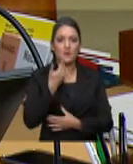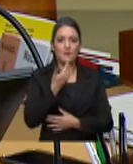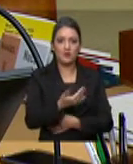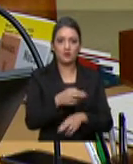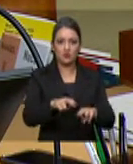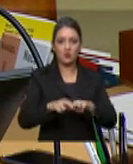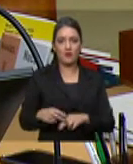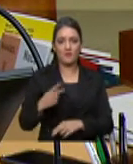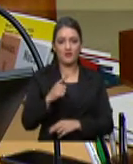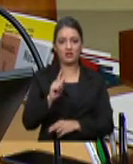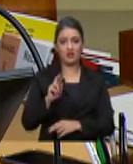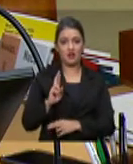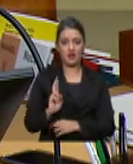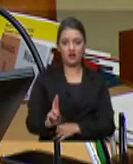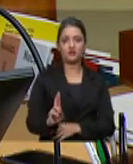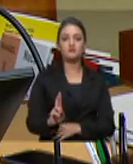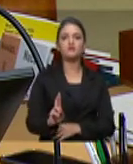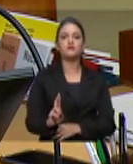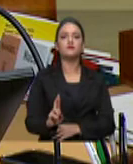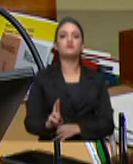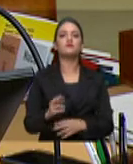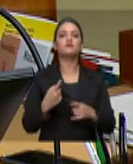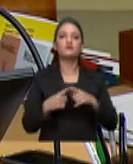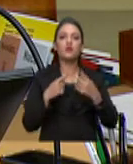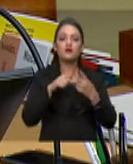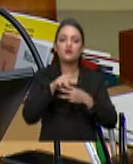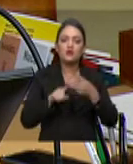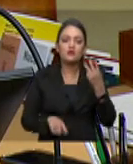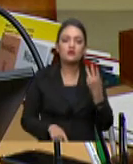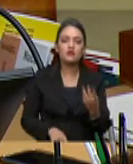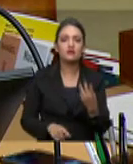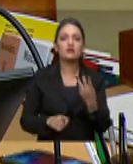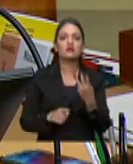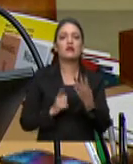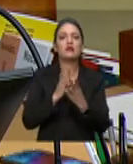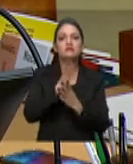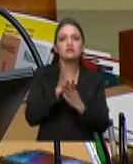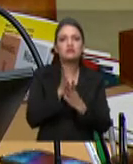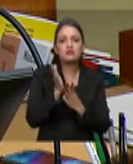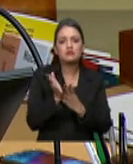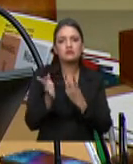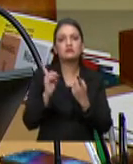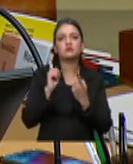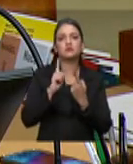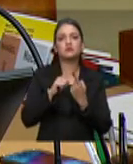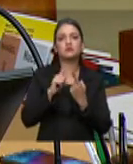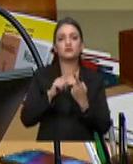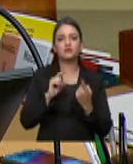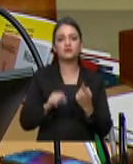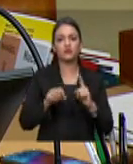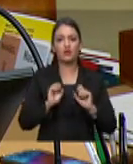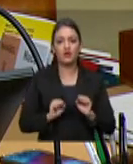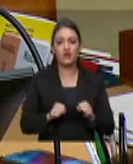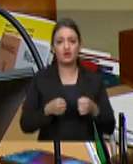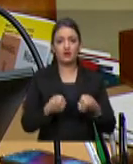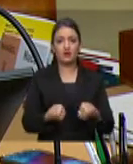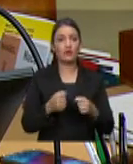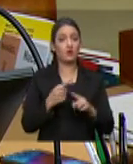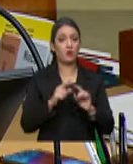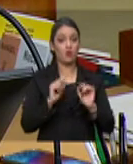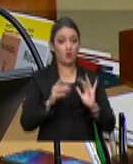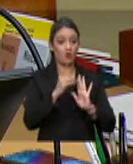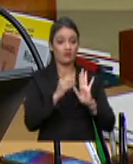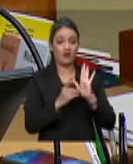da República, basicamente por três fundamentos. Em primeiro lugar, defendendo tratar-se de um